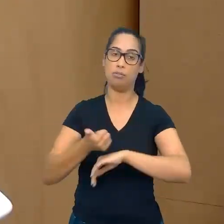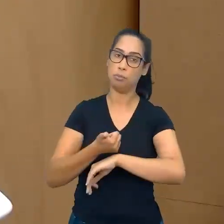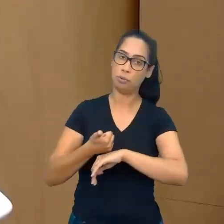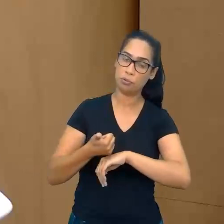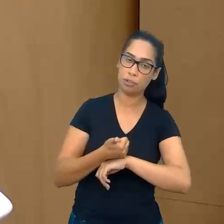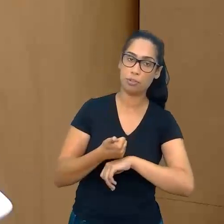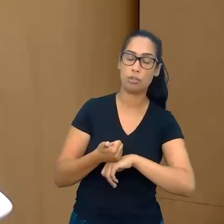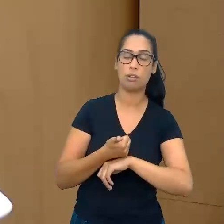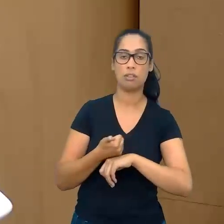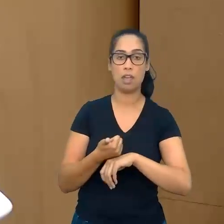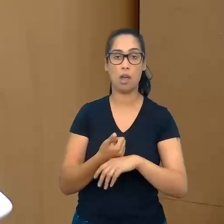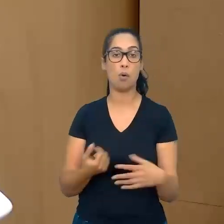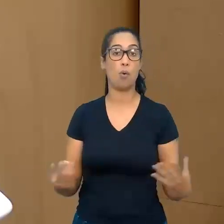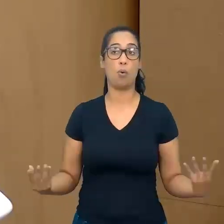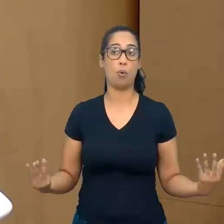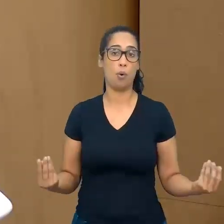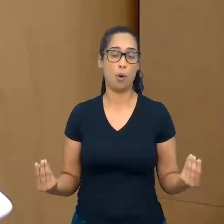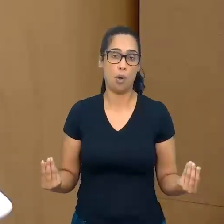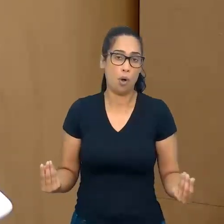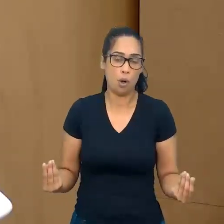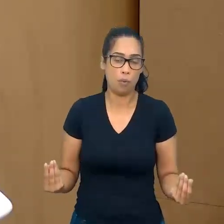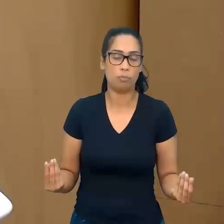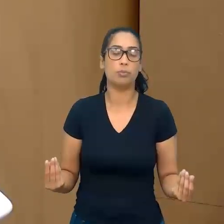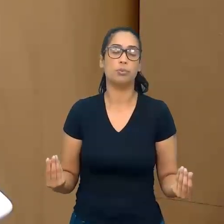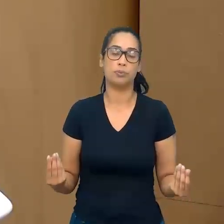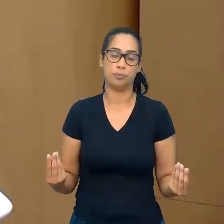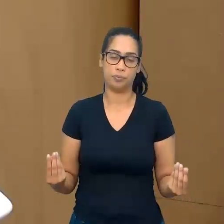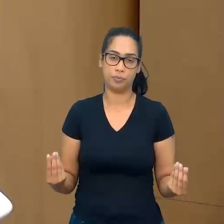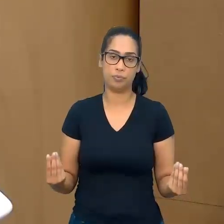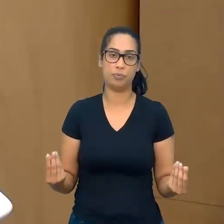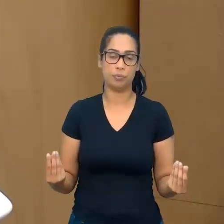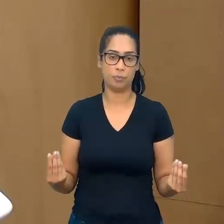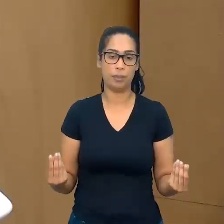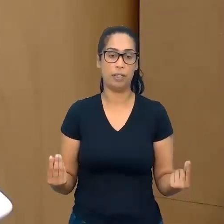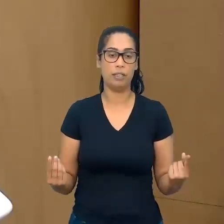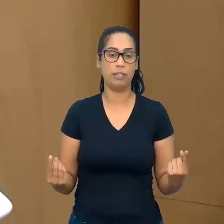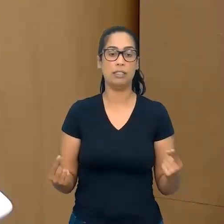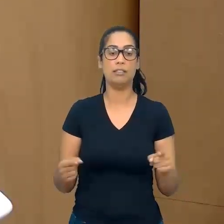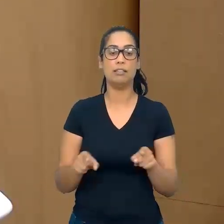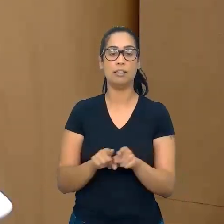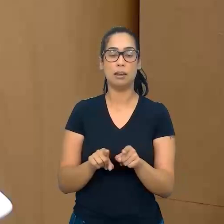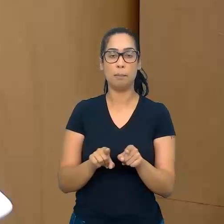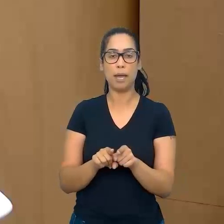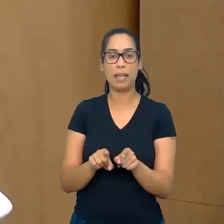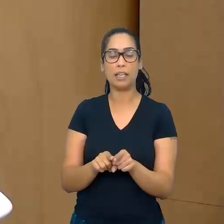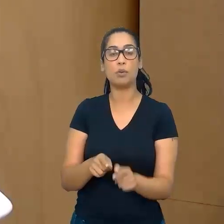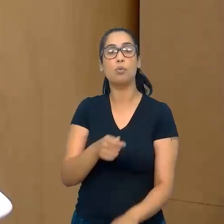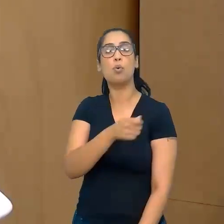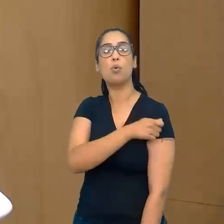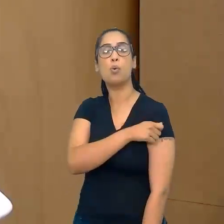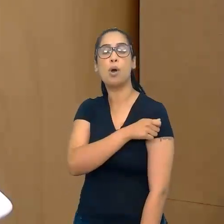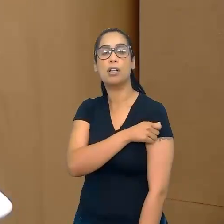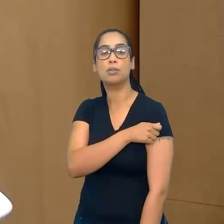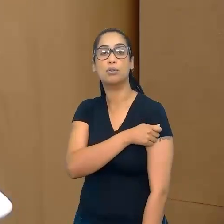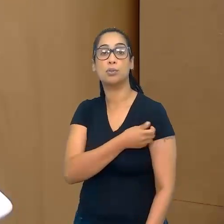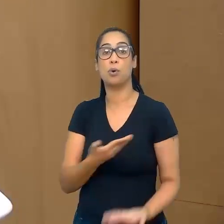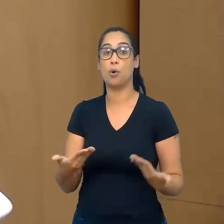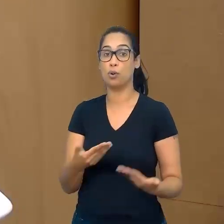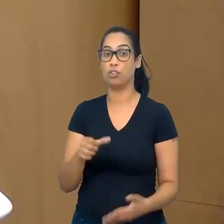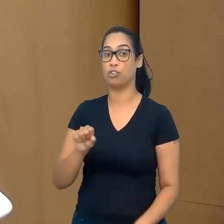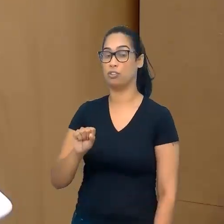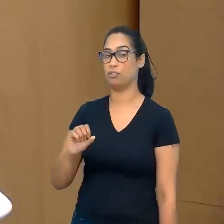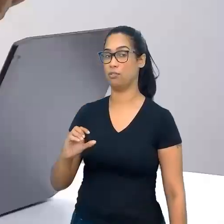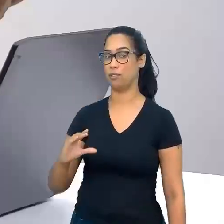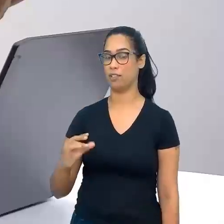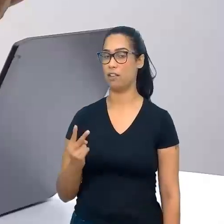que se prevê não que se pretende o docente do Século 21 passou só fazer